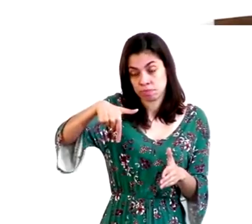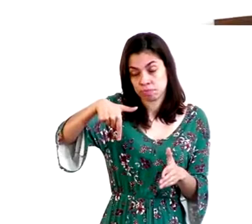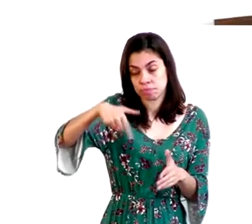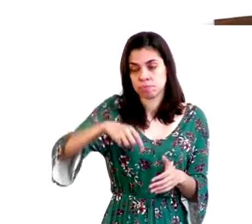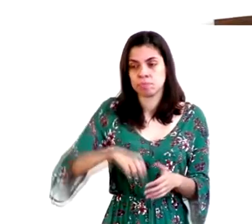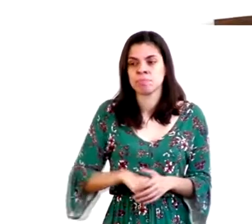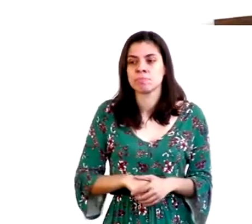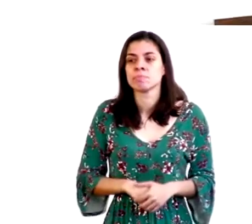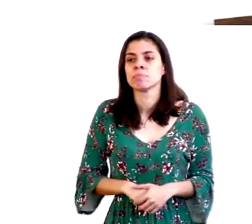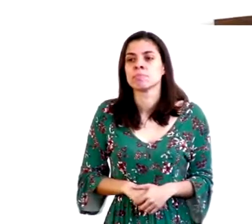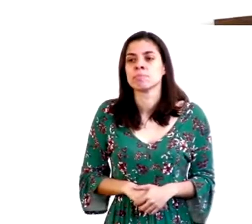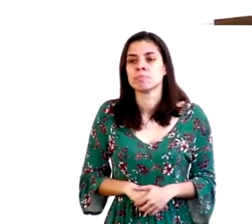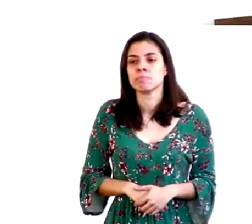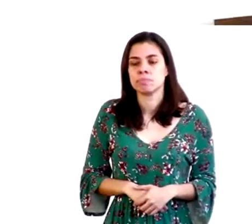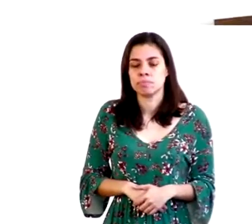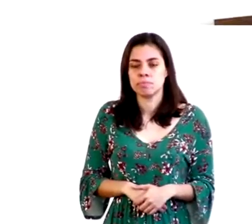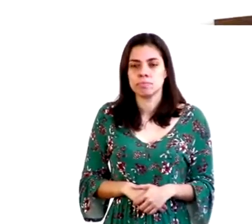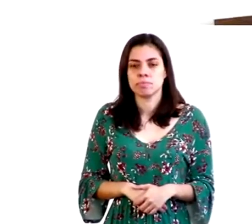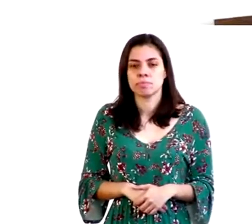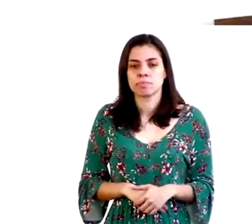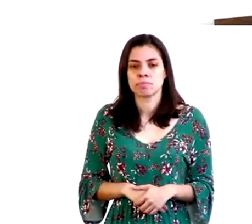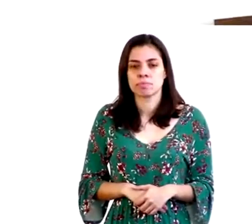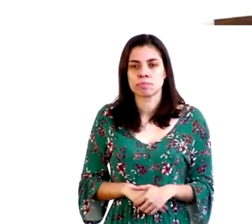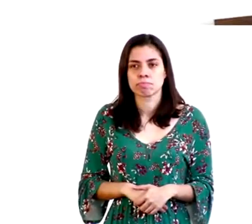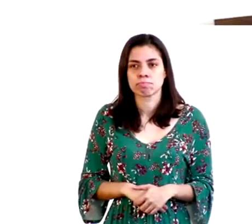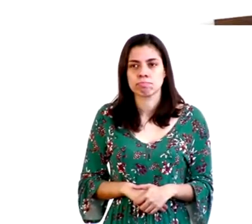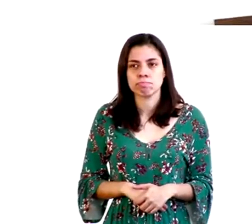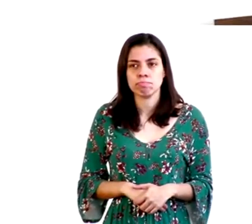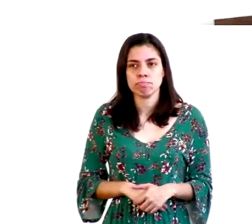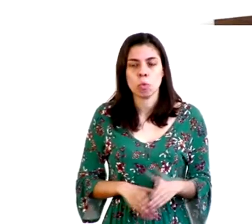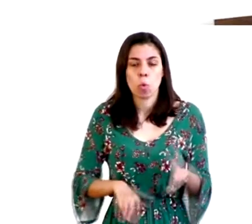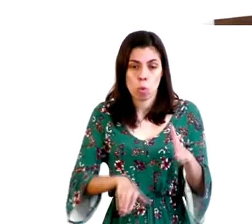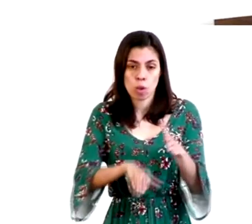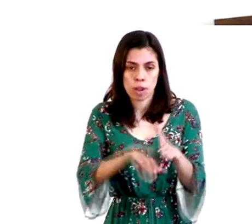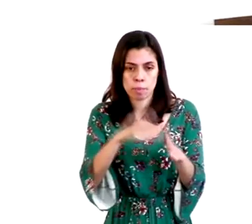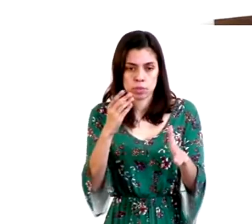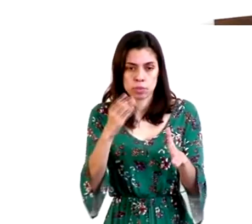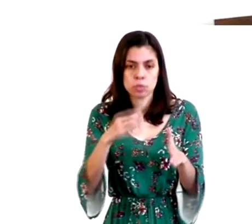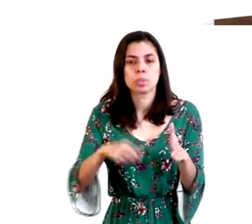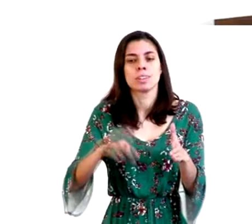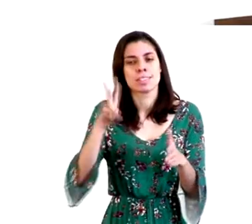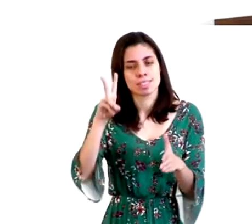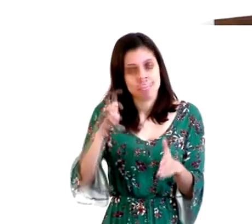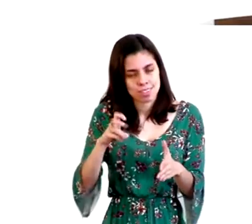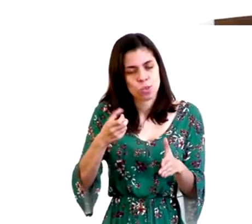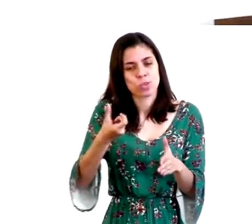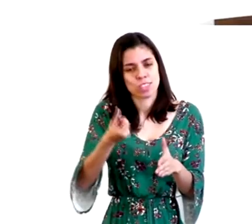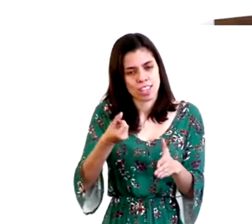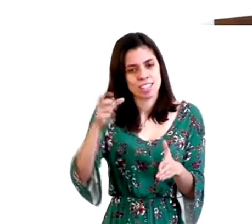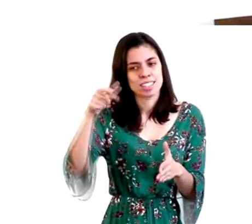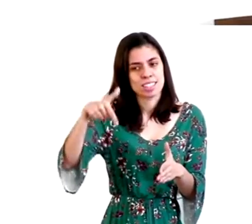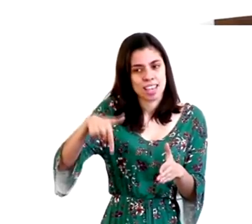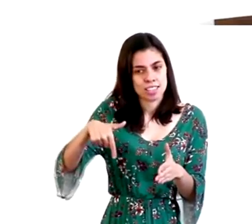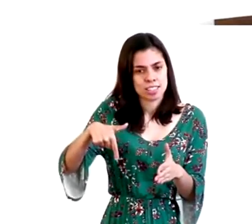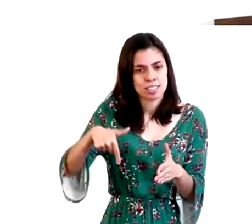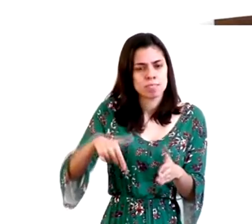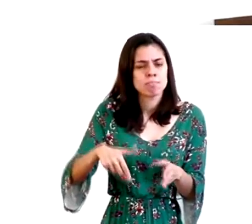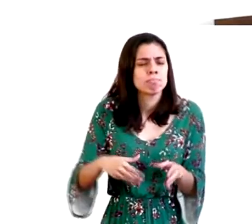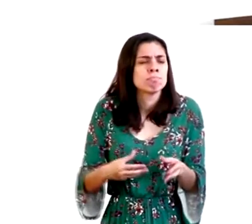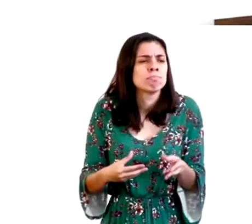é uma das porções do Evangelho, talvez mais admirada. E também,